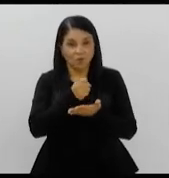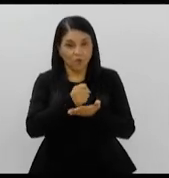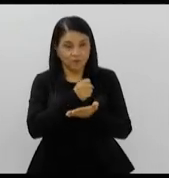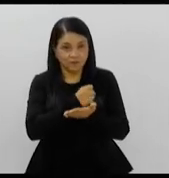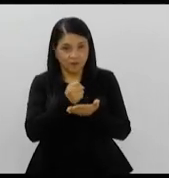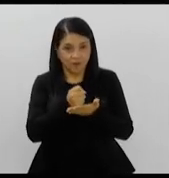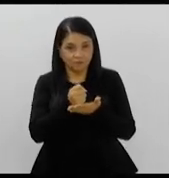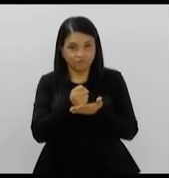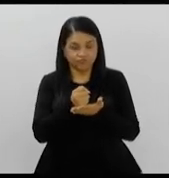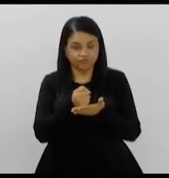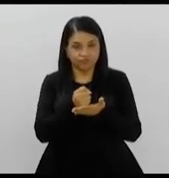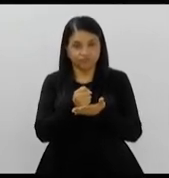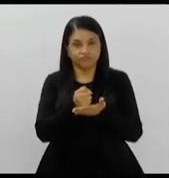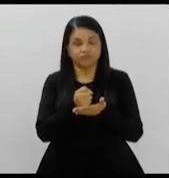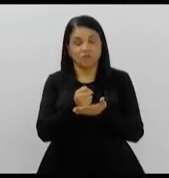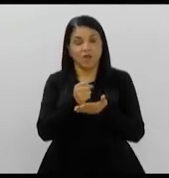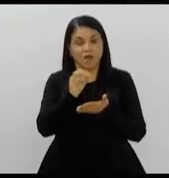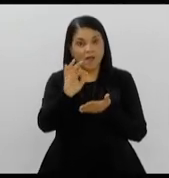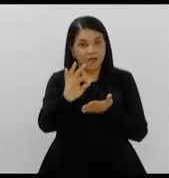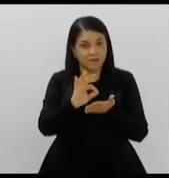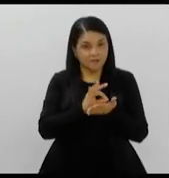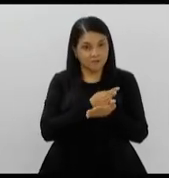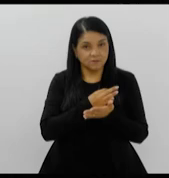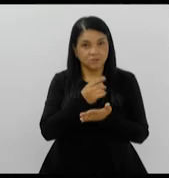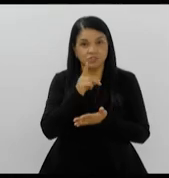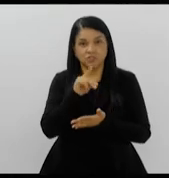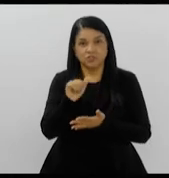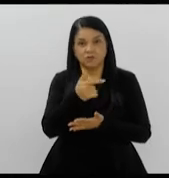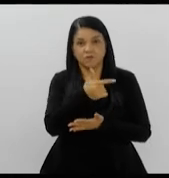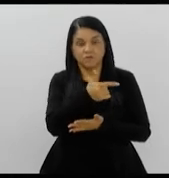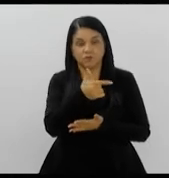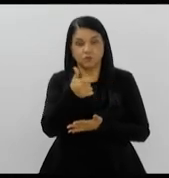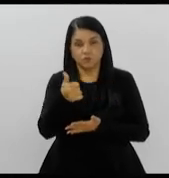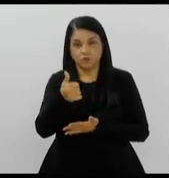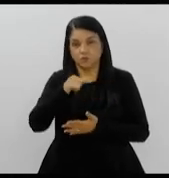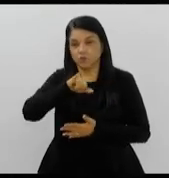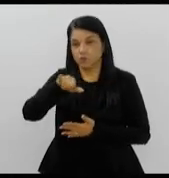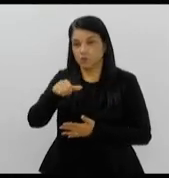concessão foram assinados em 21 de